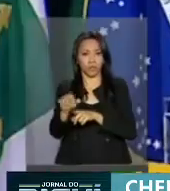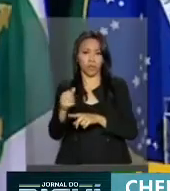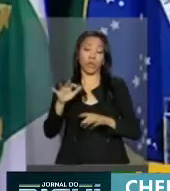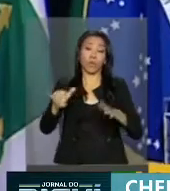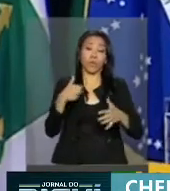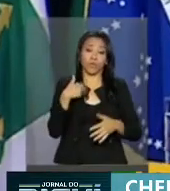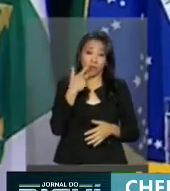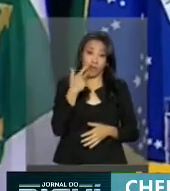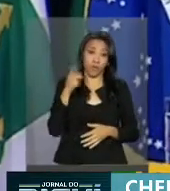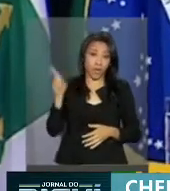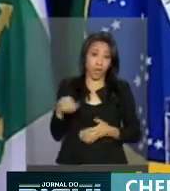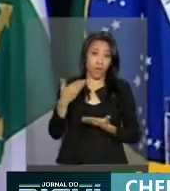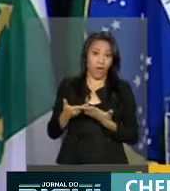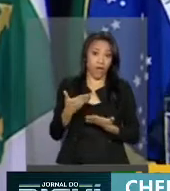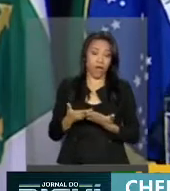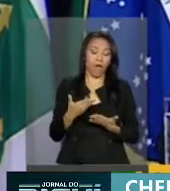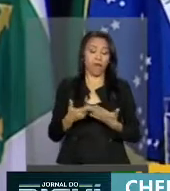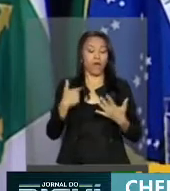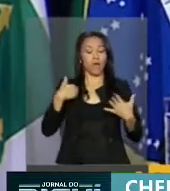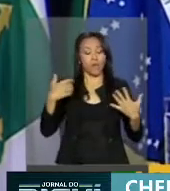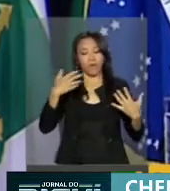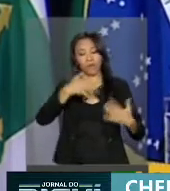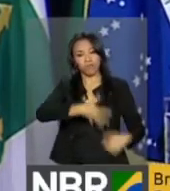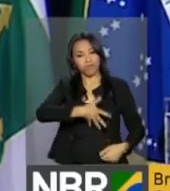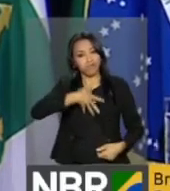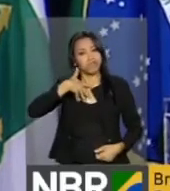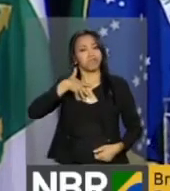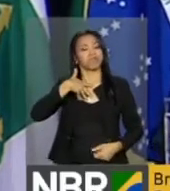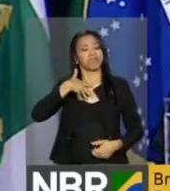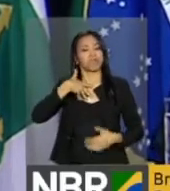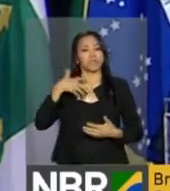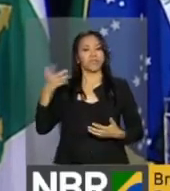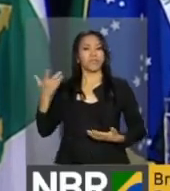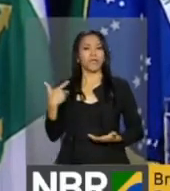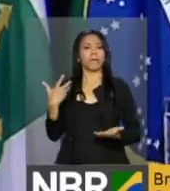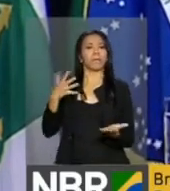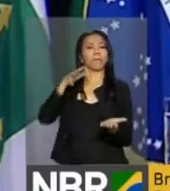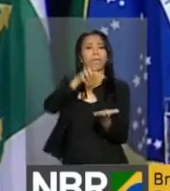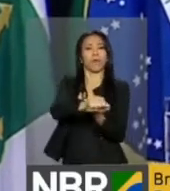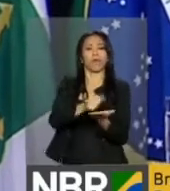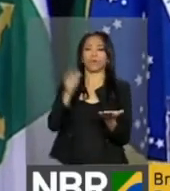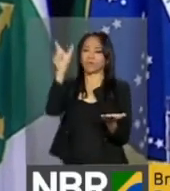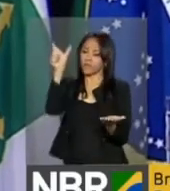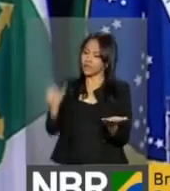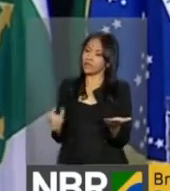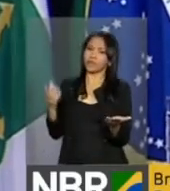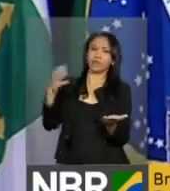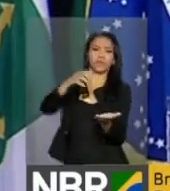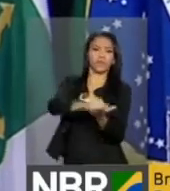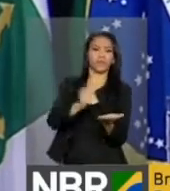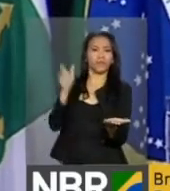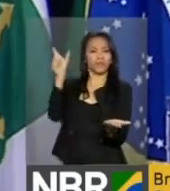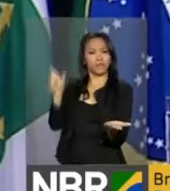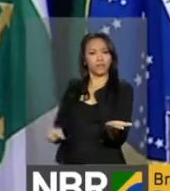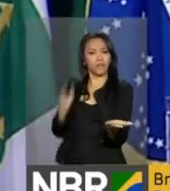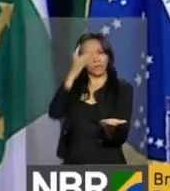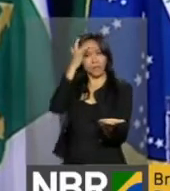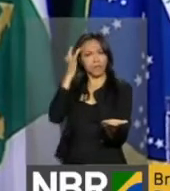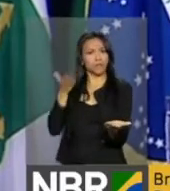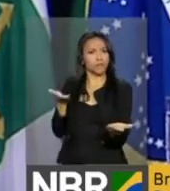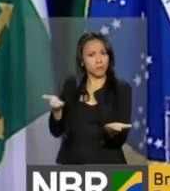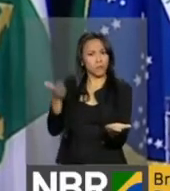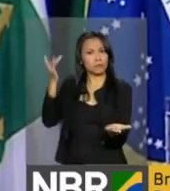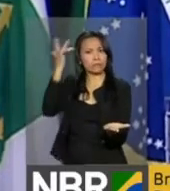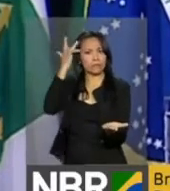Para mim é uma honra extraordinária poder dar posse a esta figura do mundo jurídico,